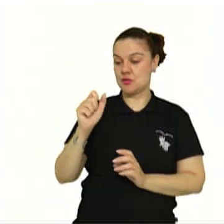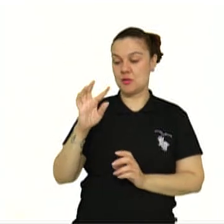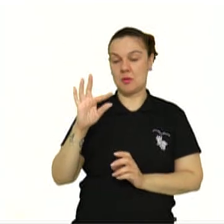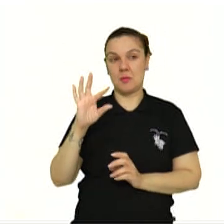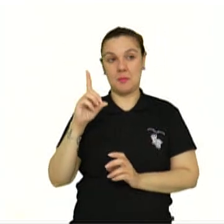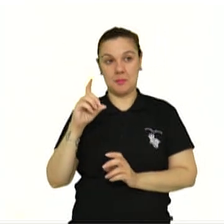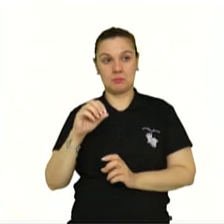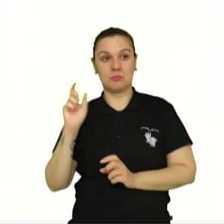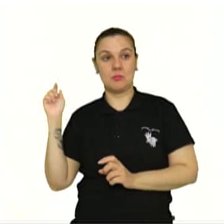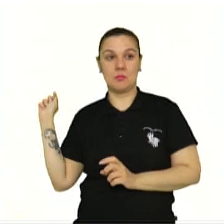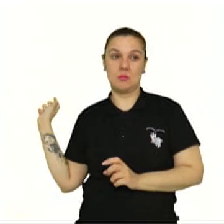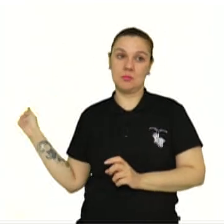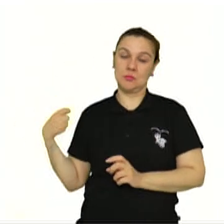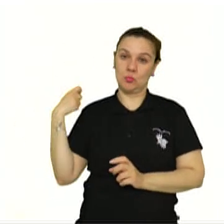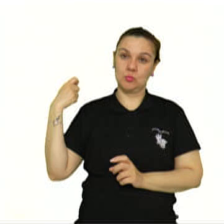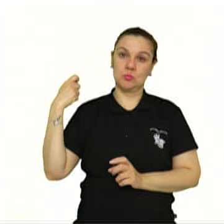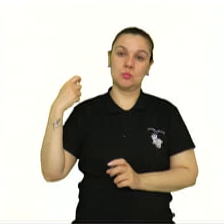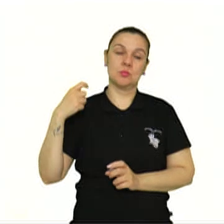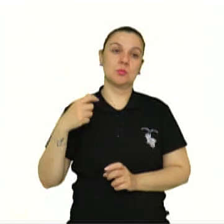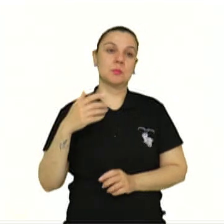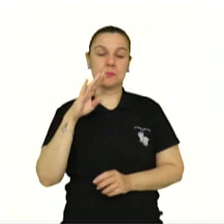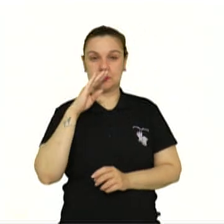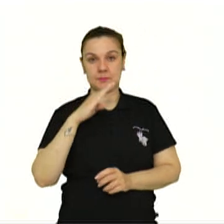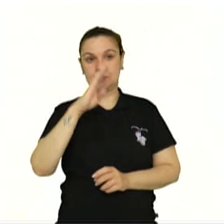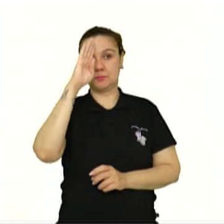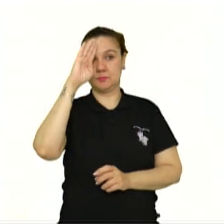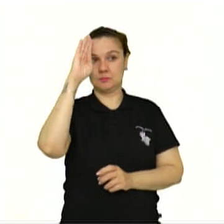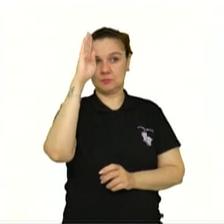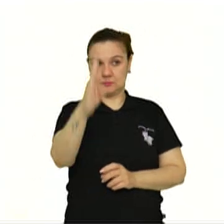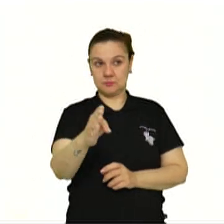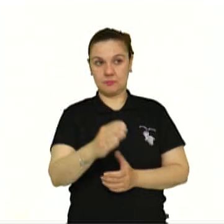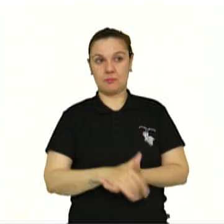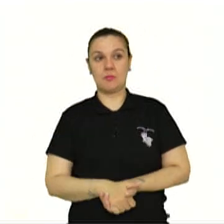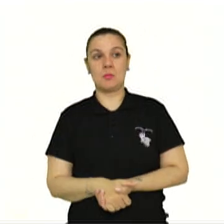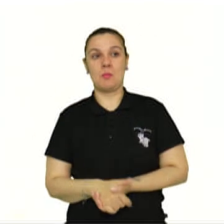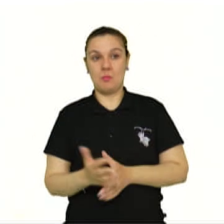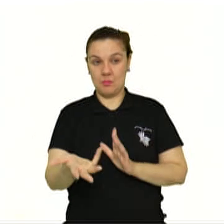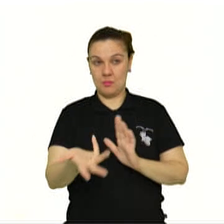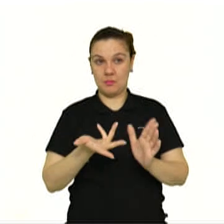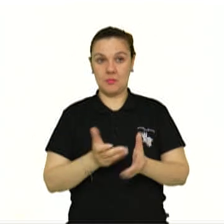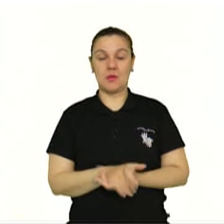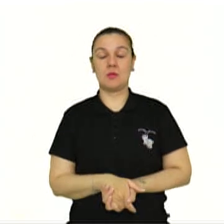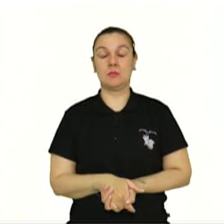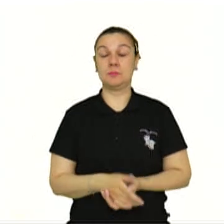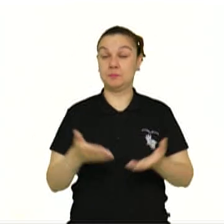muito efeito, né? Bate chapado, para seguir a linha em linha reta e em velocidade.